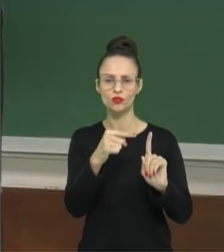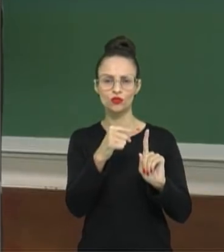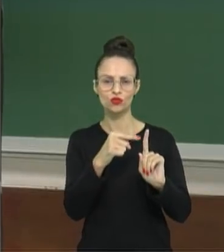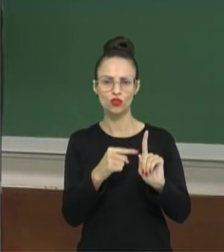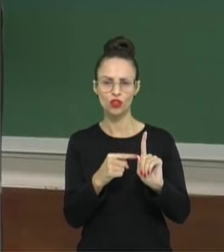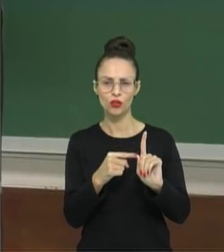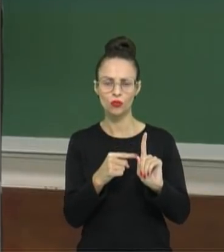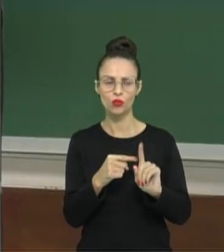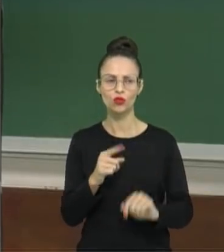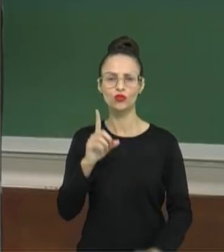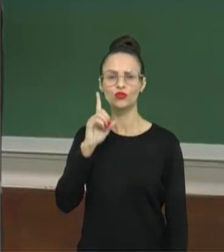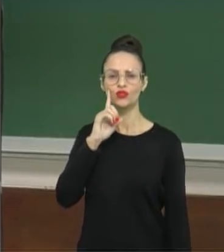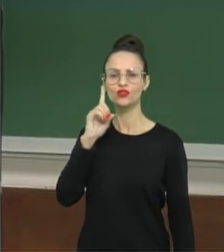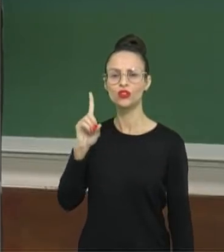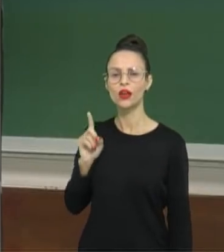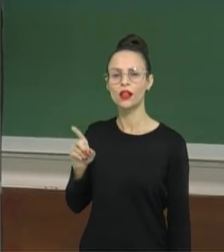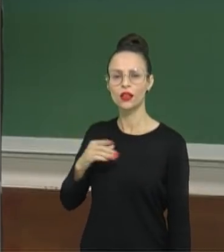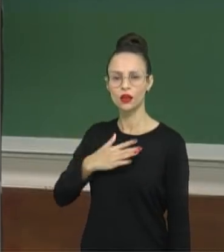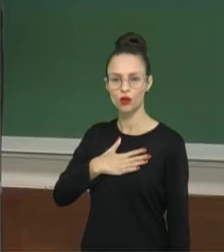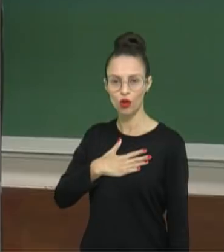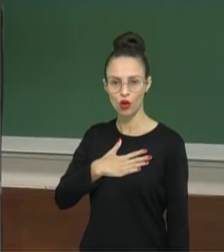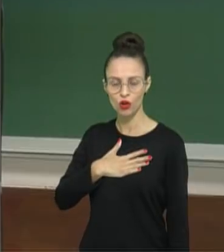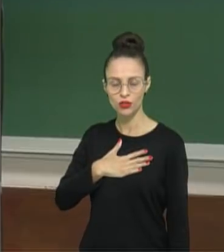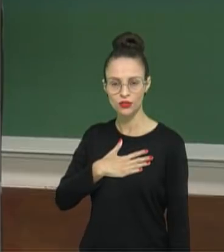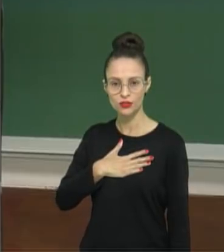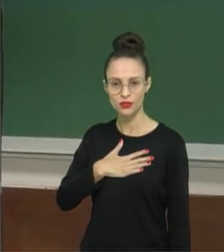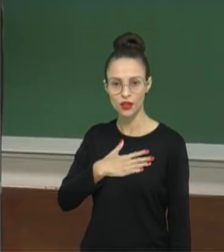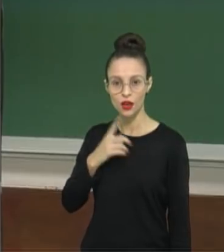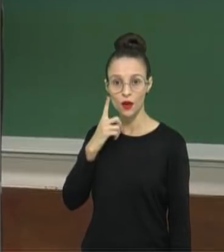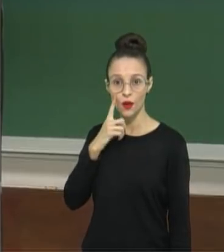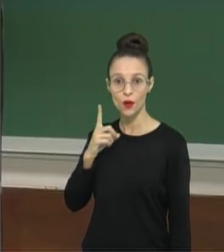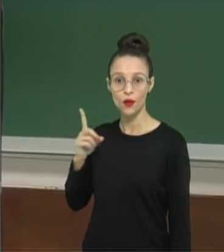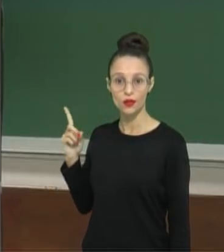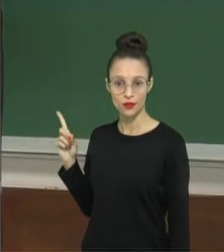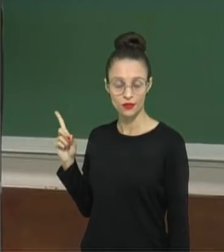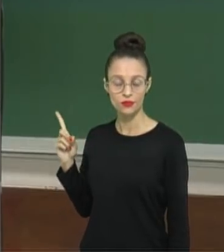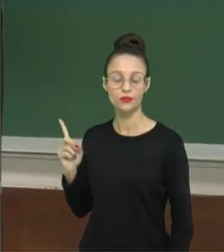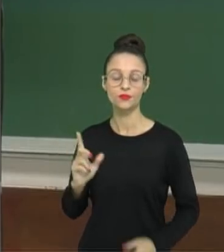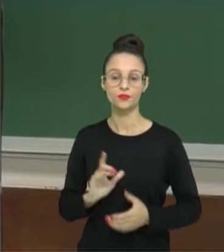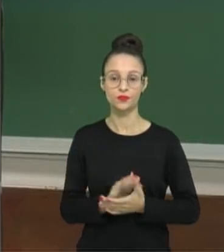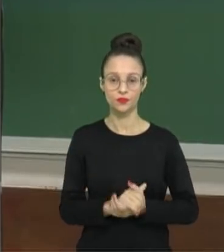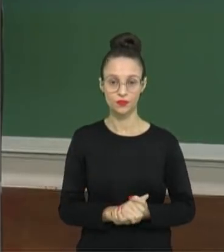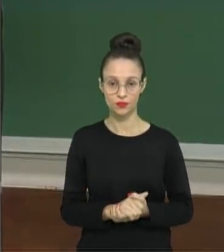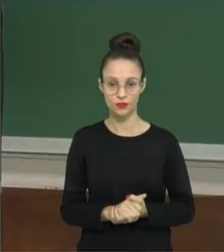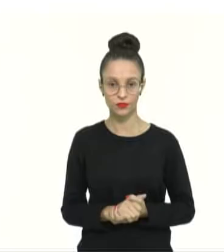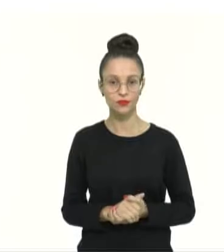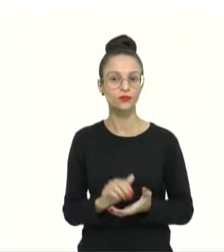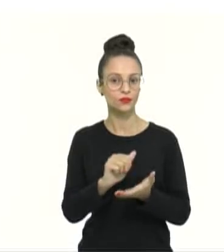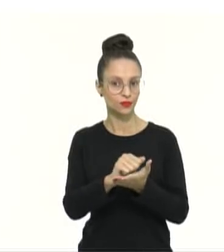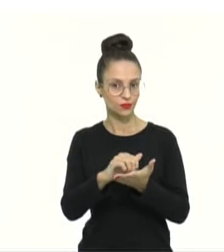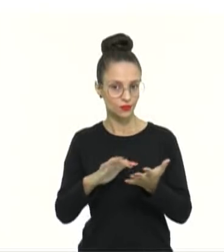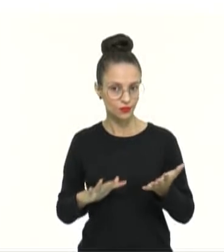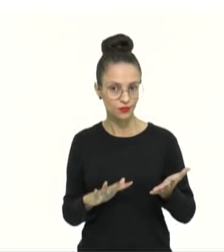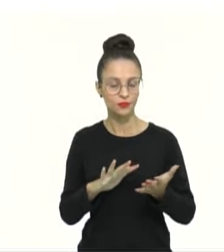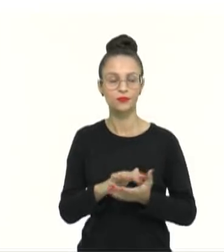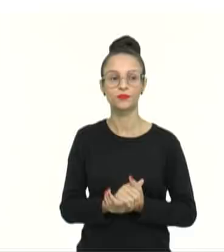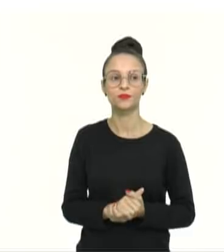de dia que ela gosta? Sunny days, ok? Vamos para o exercício